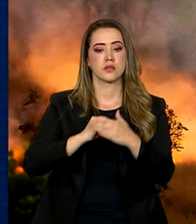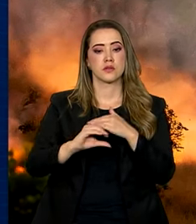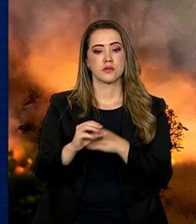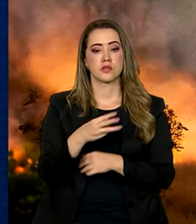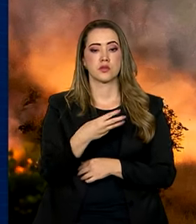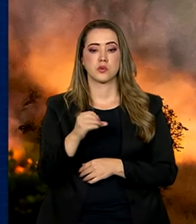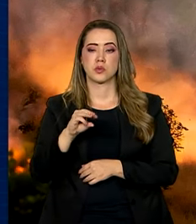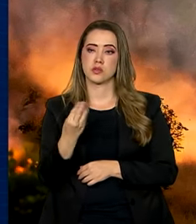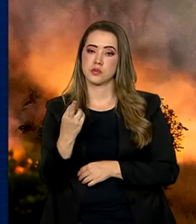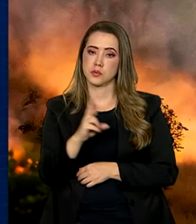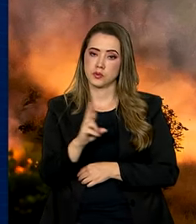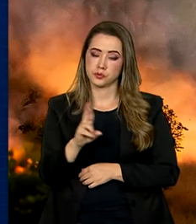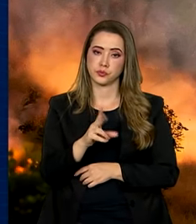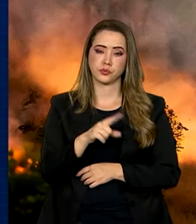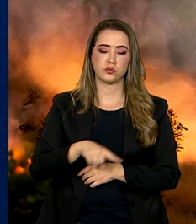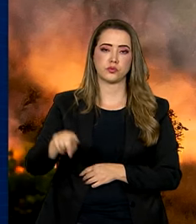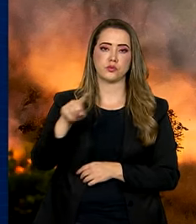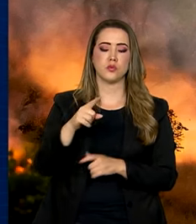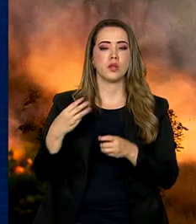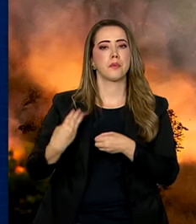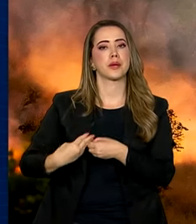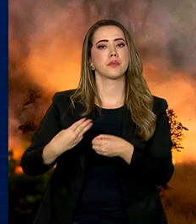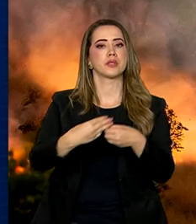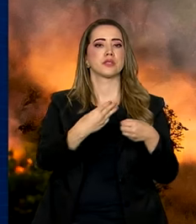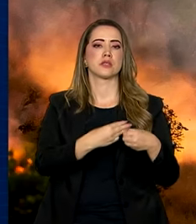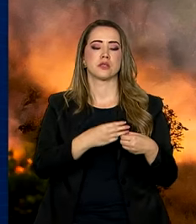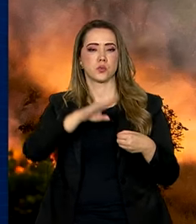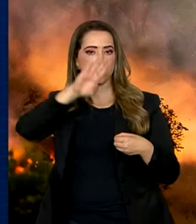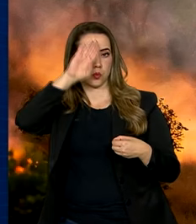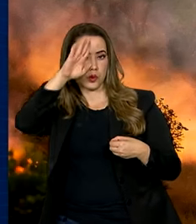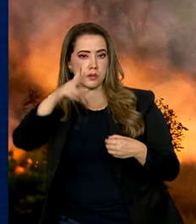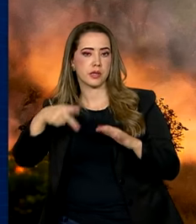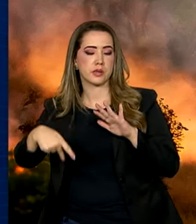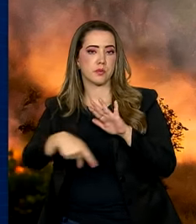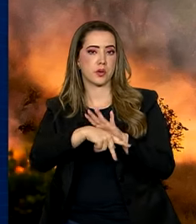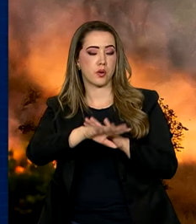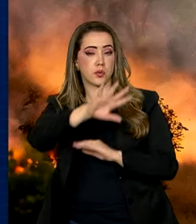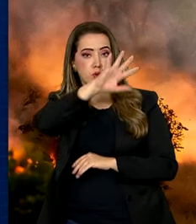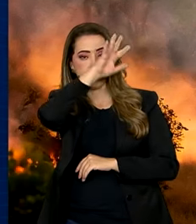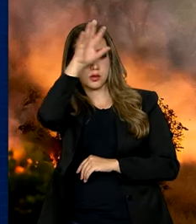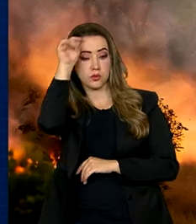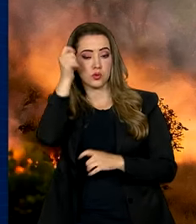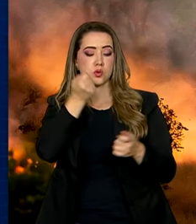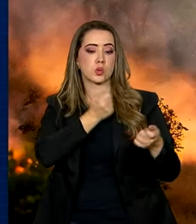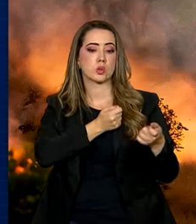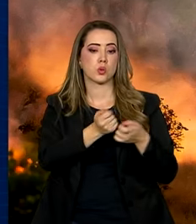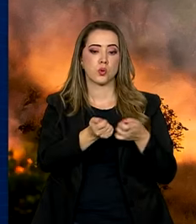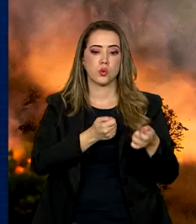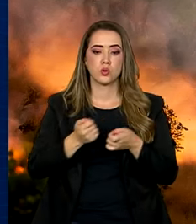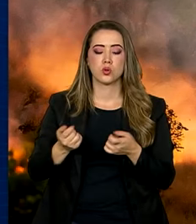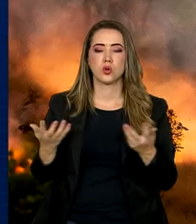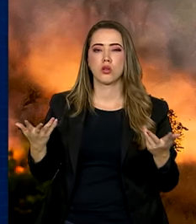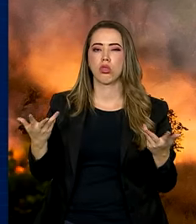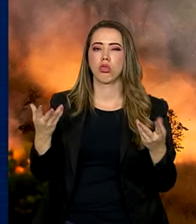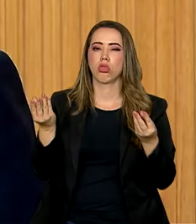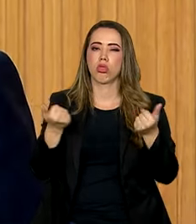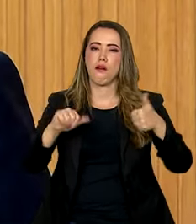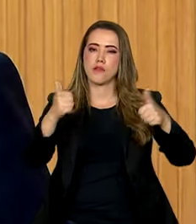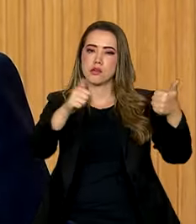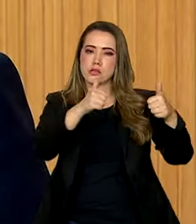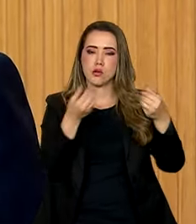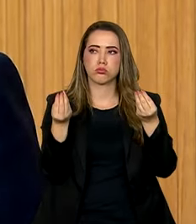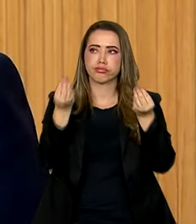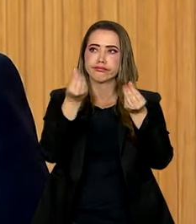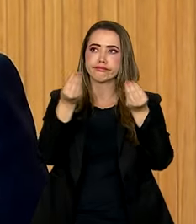30 milhões de reais para municípios prioritários do Amazonas e monitoramento da qualidade do ar.